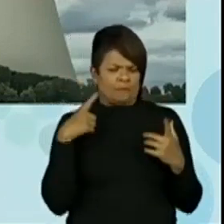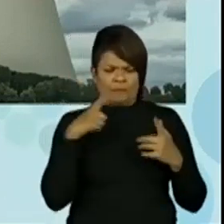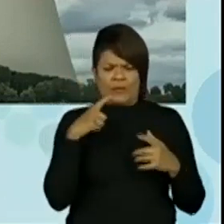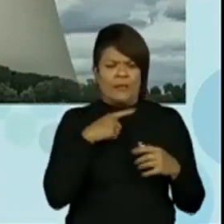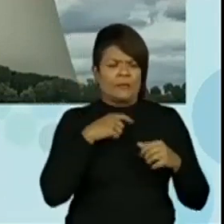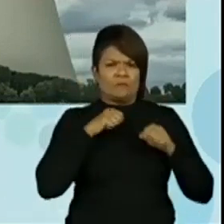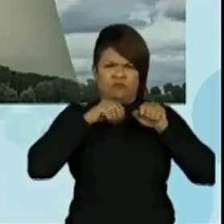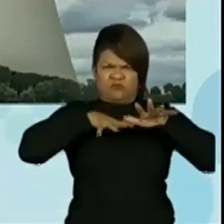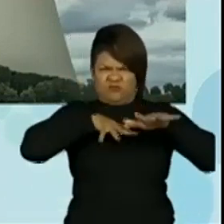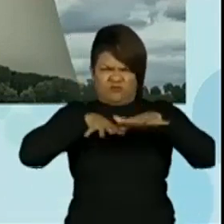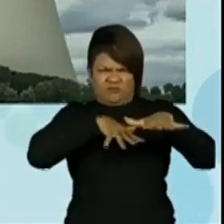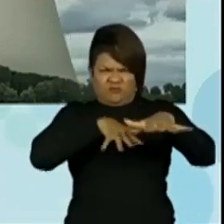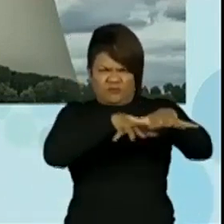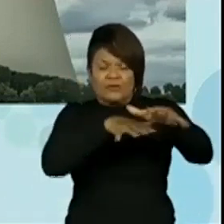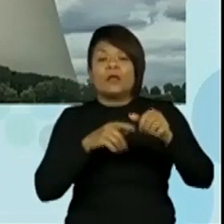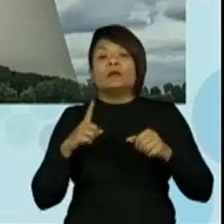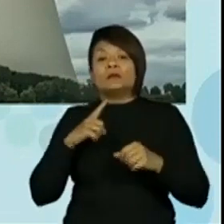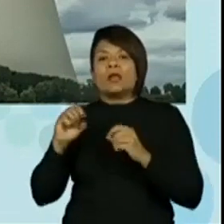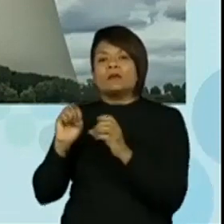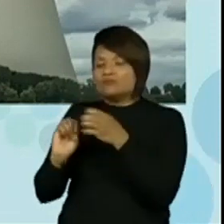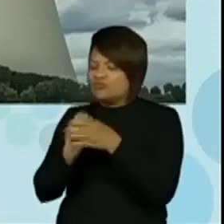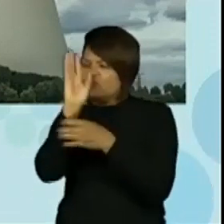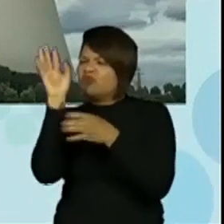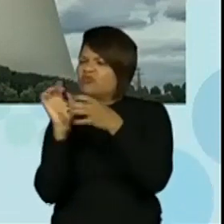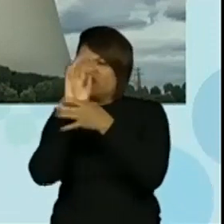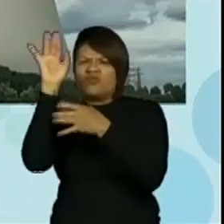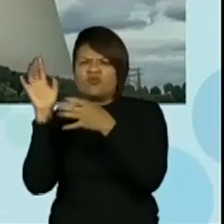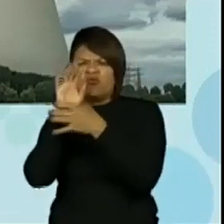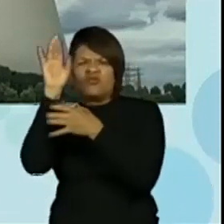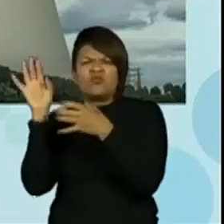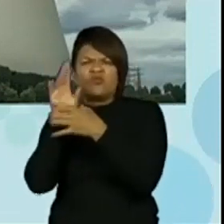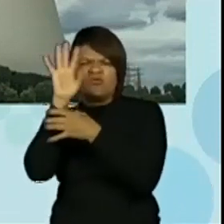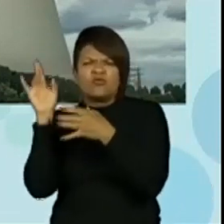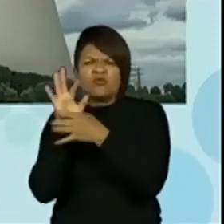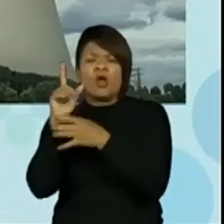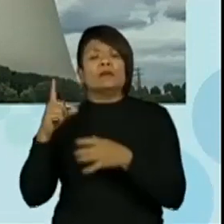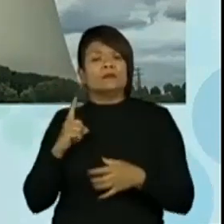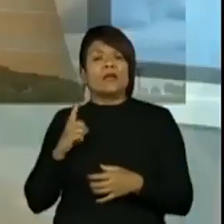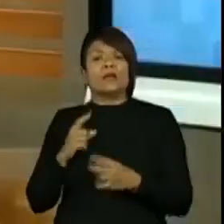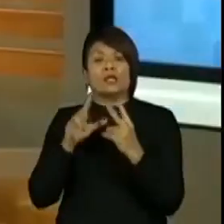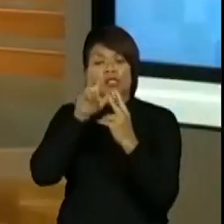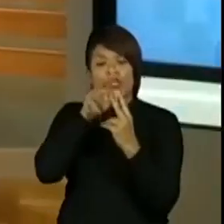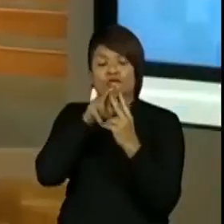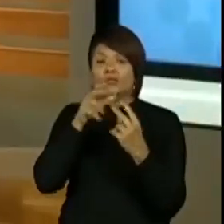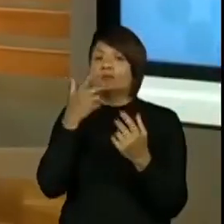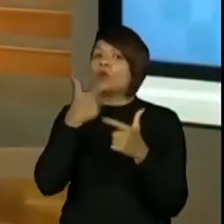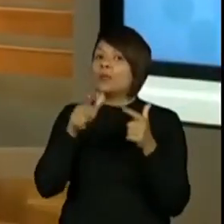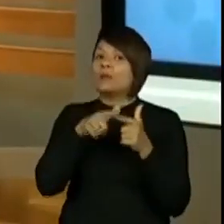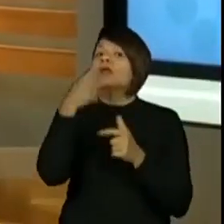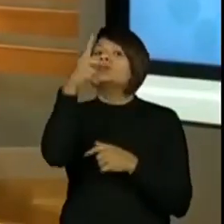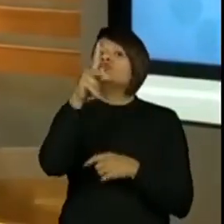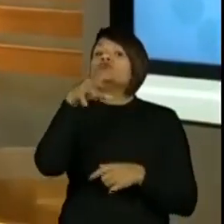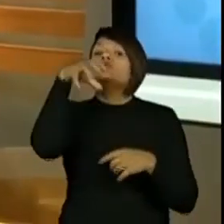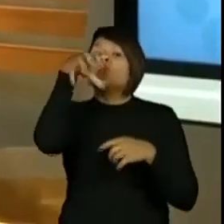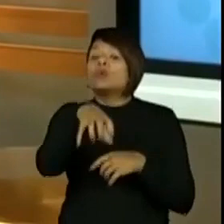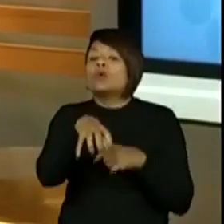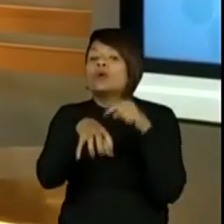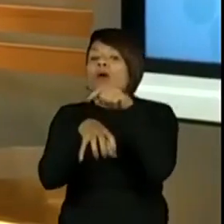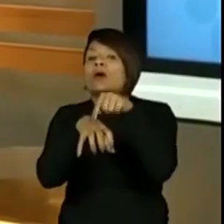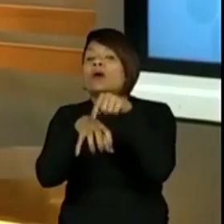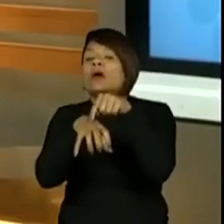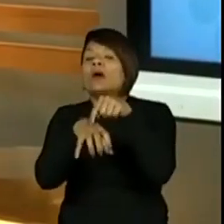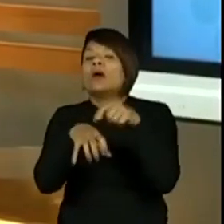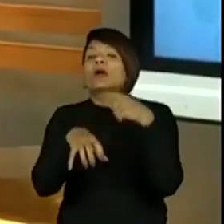e a poluição da indústria, tá bom? São dois grandes problemas. Aí na sua região, qual é o problema?